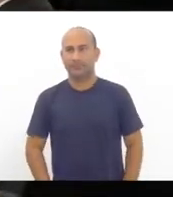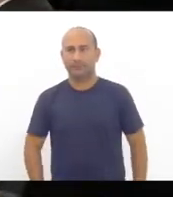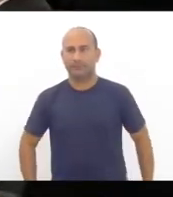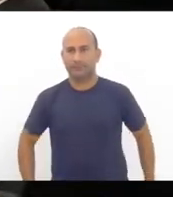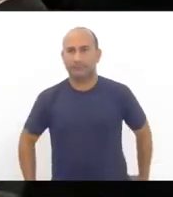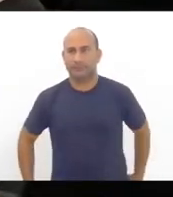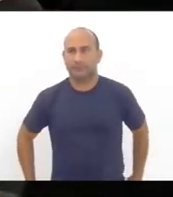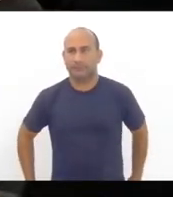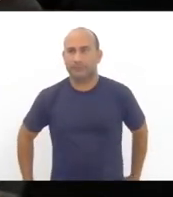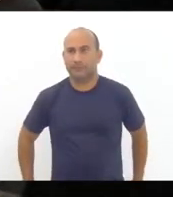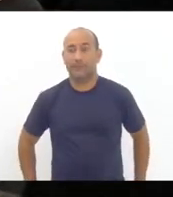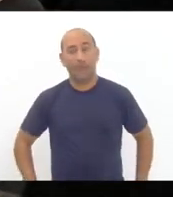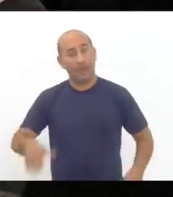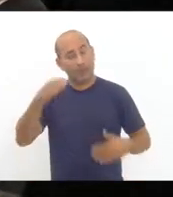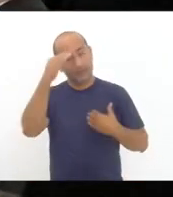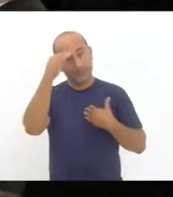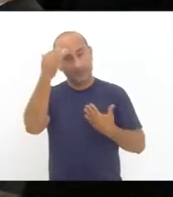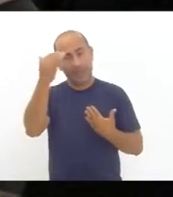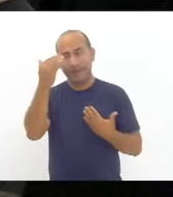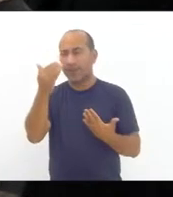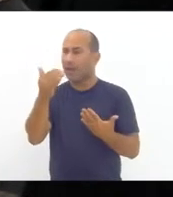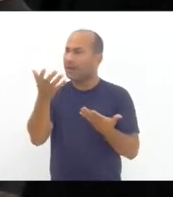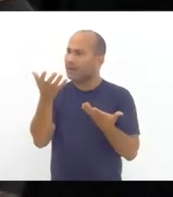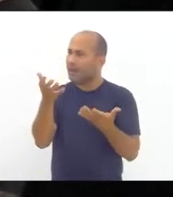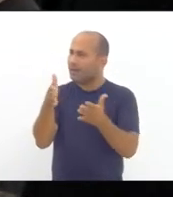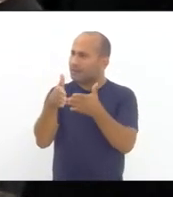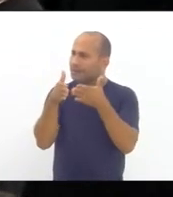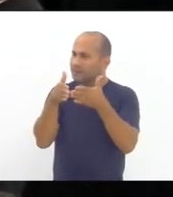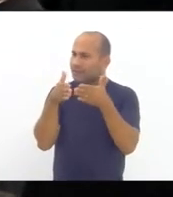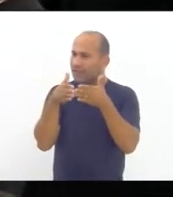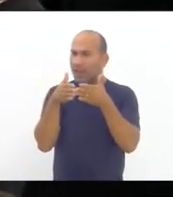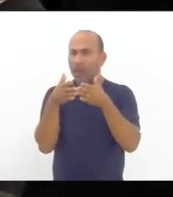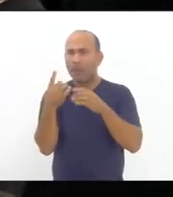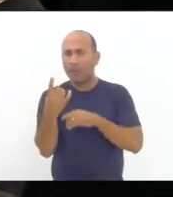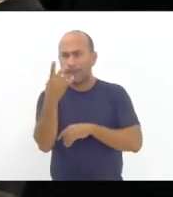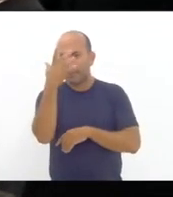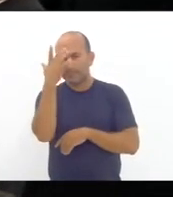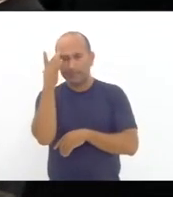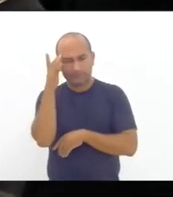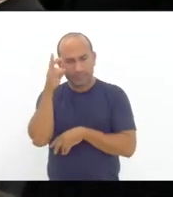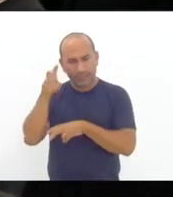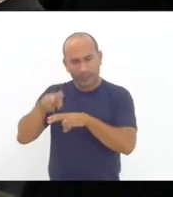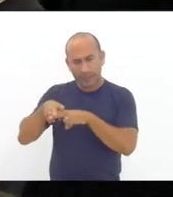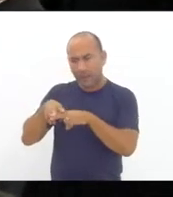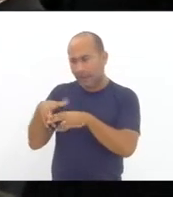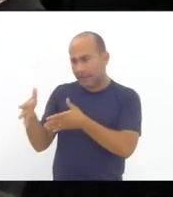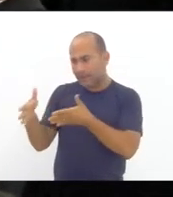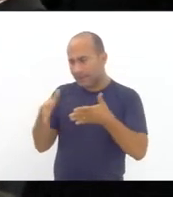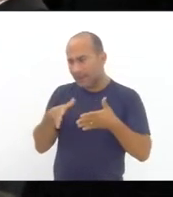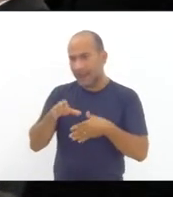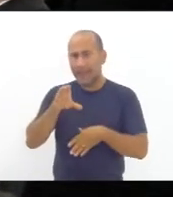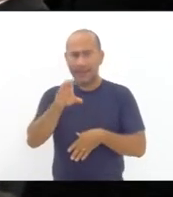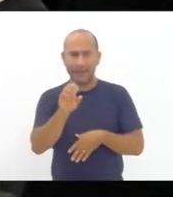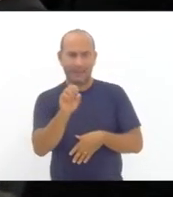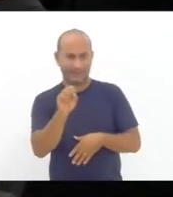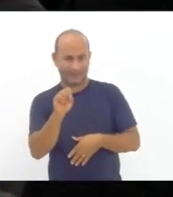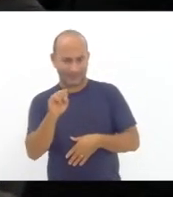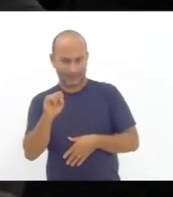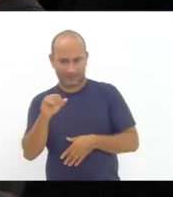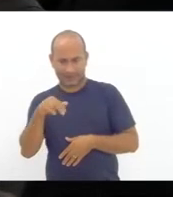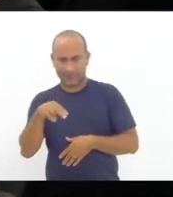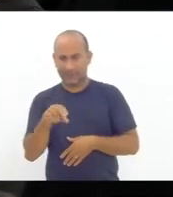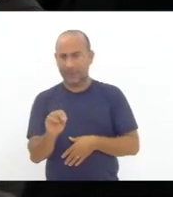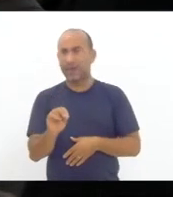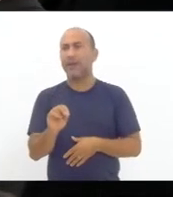Obrigada eu queria pedir o cerimonial que colocasse uma cadeira para nós podemos receber Cassiano Conde assessor do Santíssimo